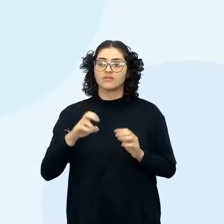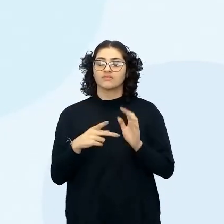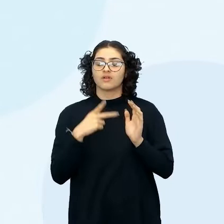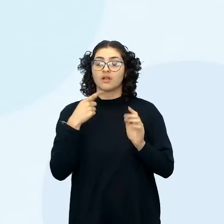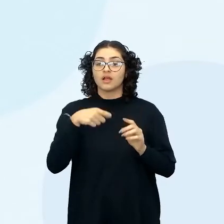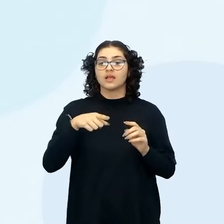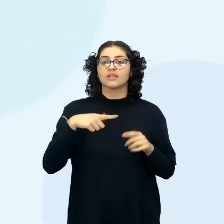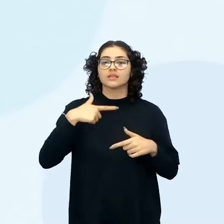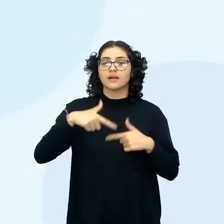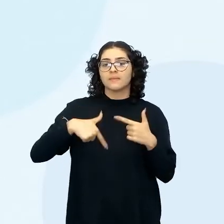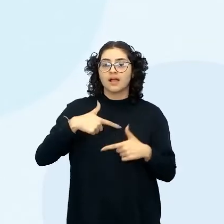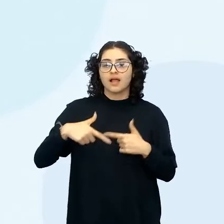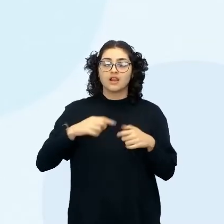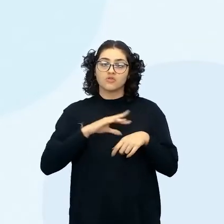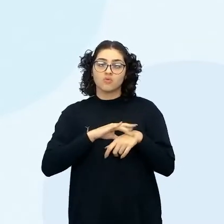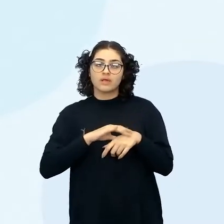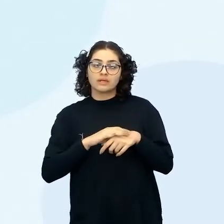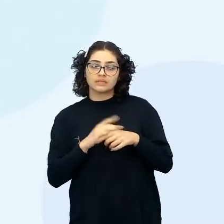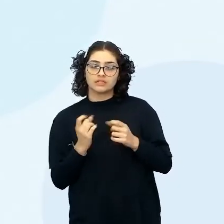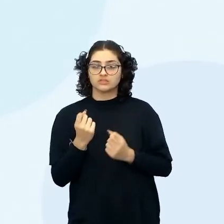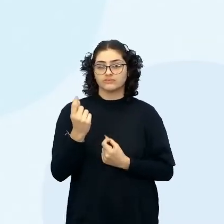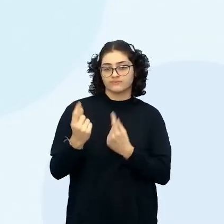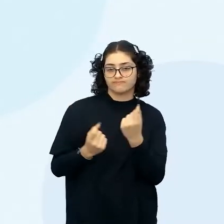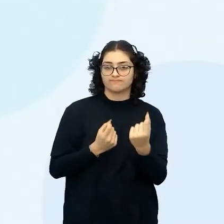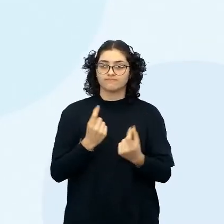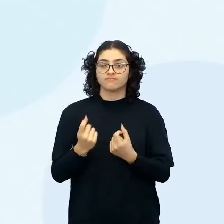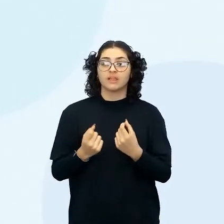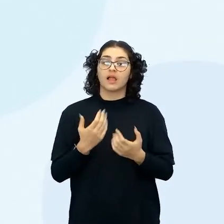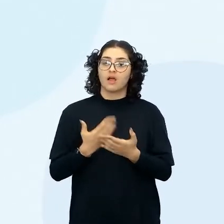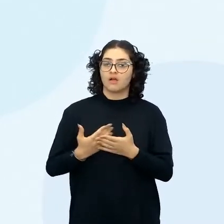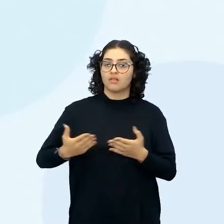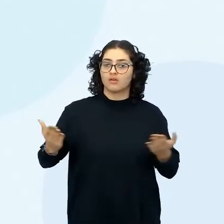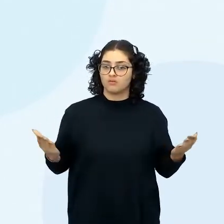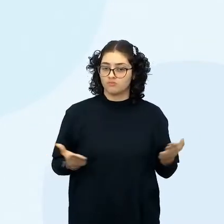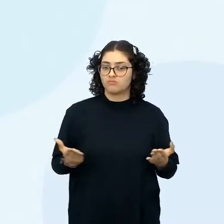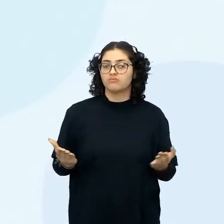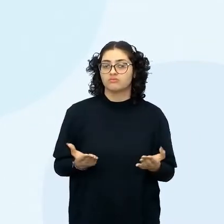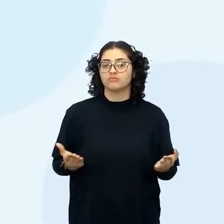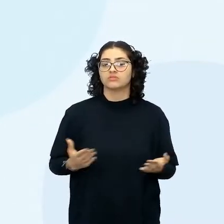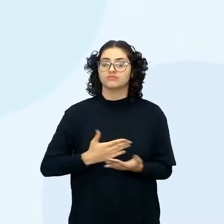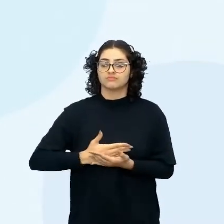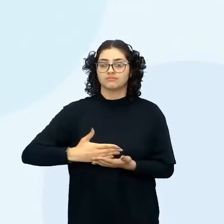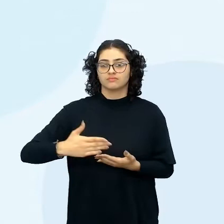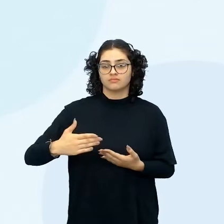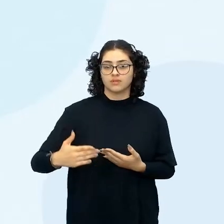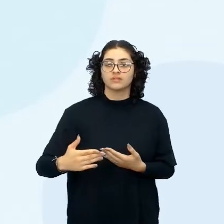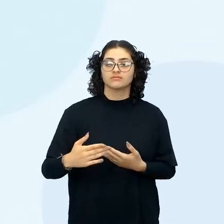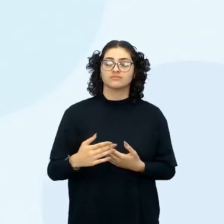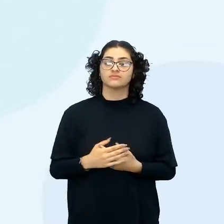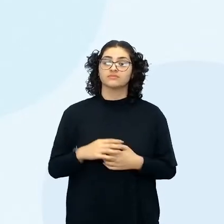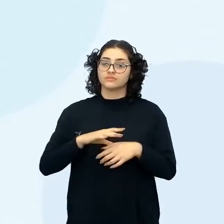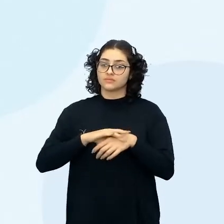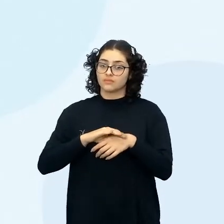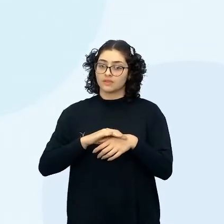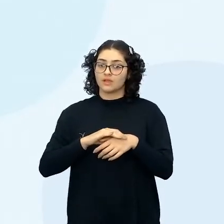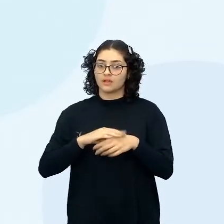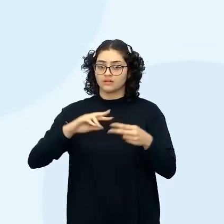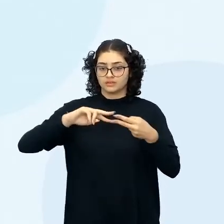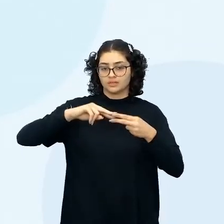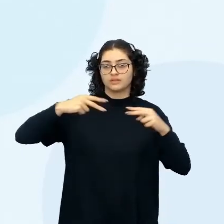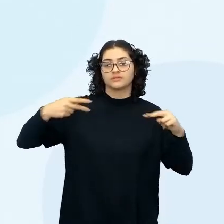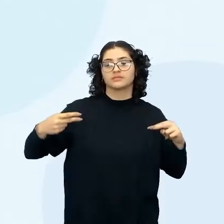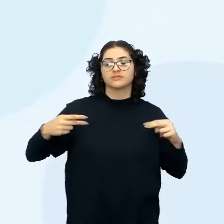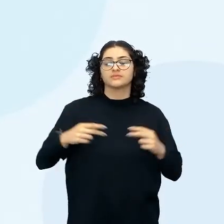então dessa organização. Na aula de hoje, a gente vai começar a tratar de algumas doenças